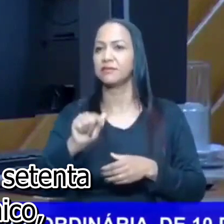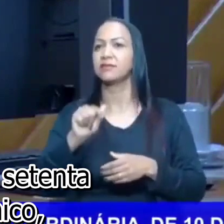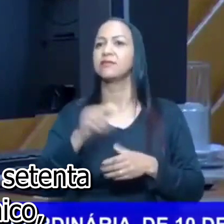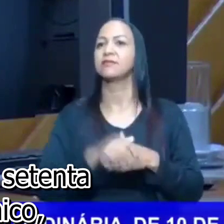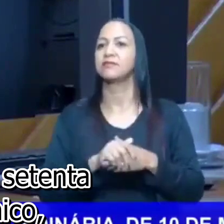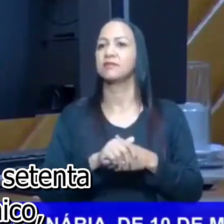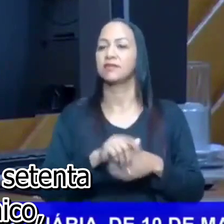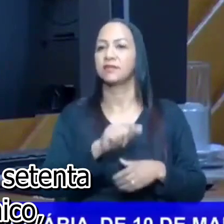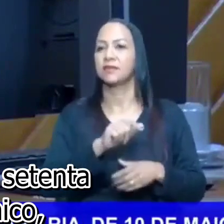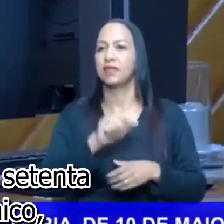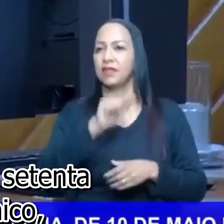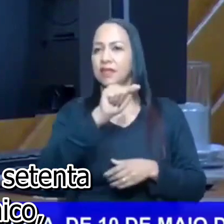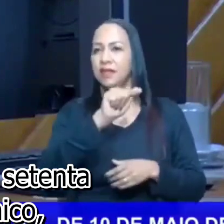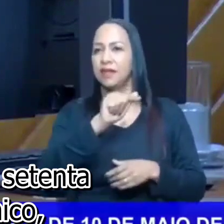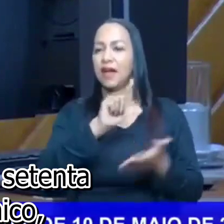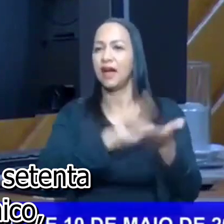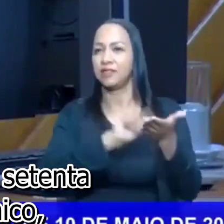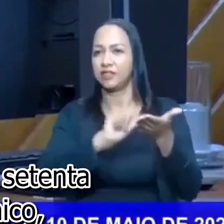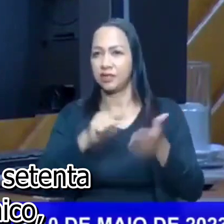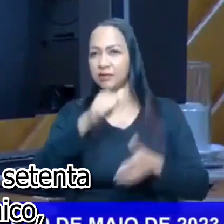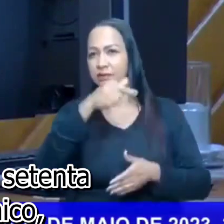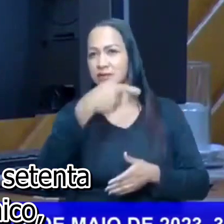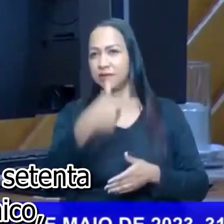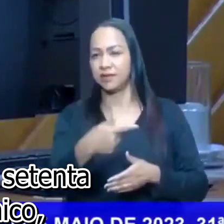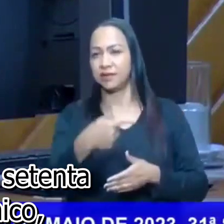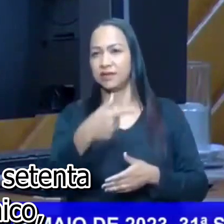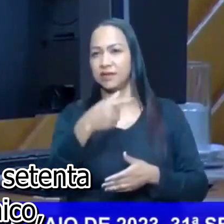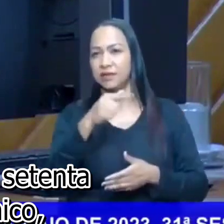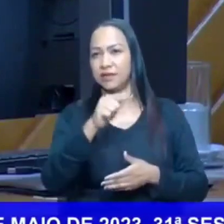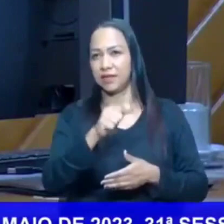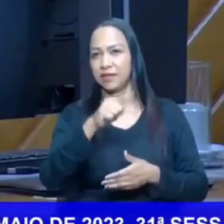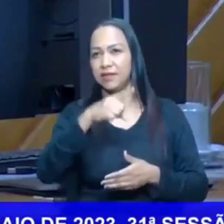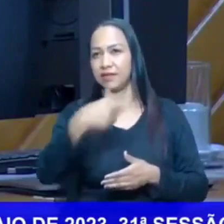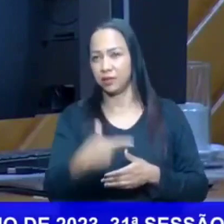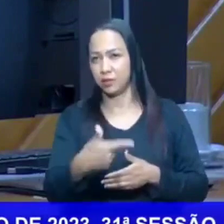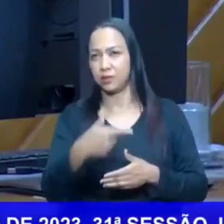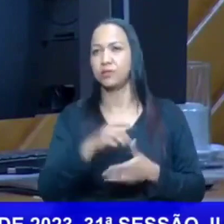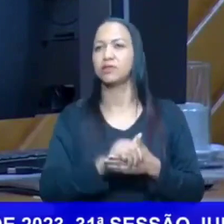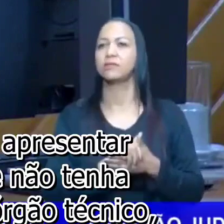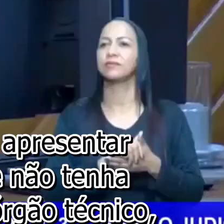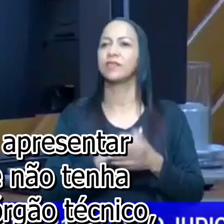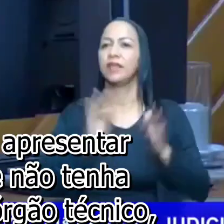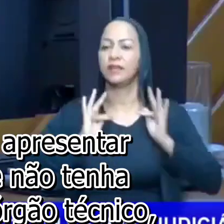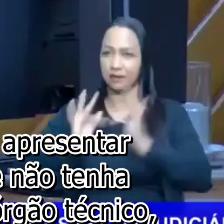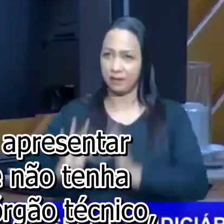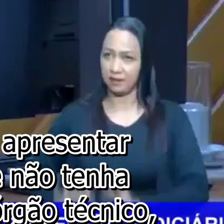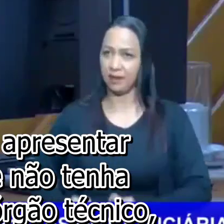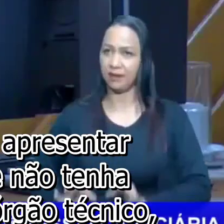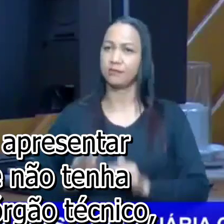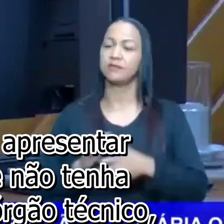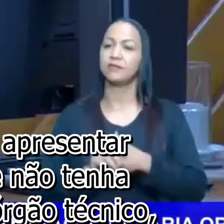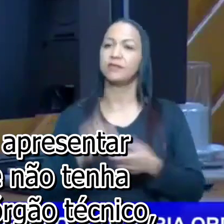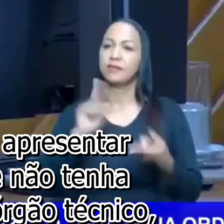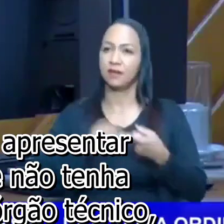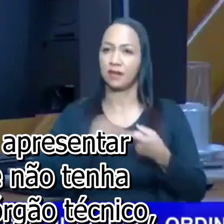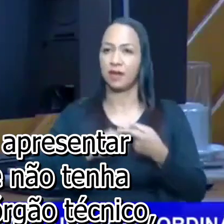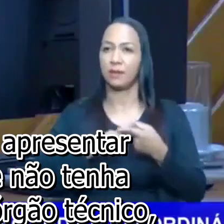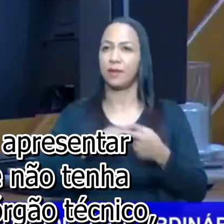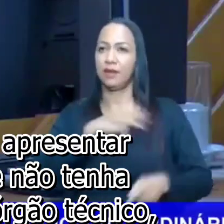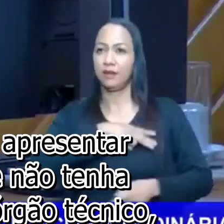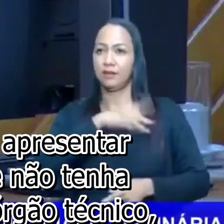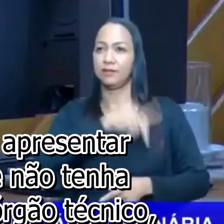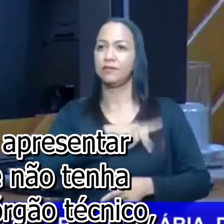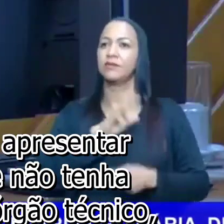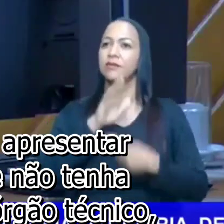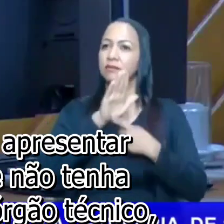disposto no artigo 72, que é o que trata do parecer técnico. Também é aplicável quando o Ministério Público